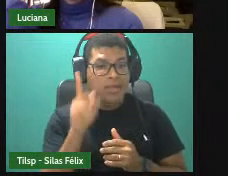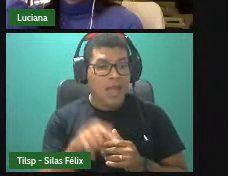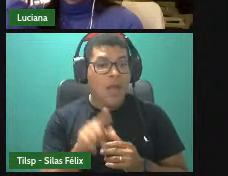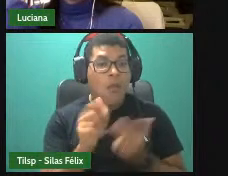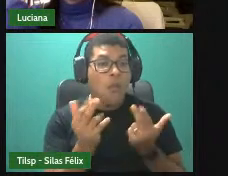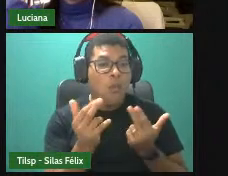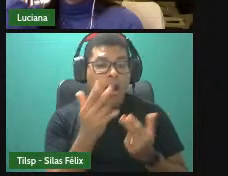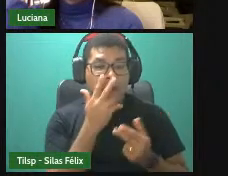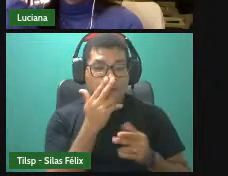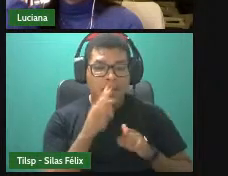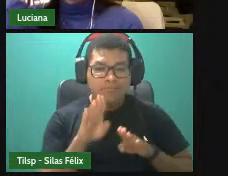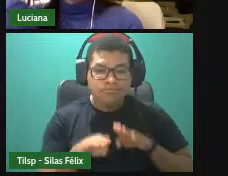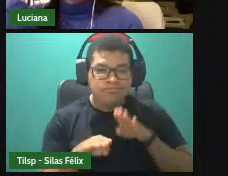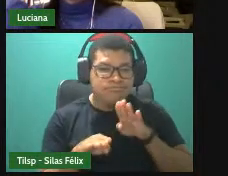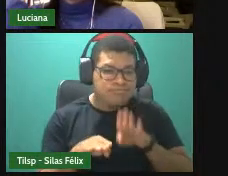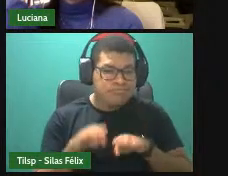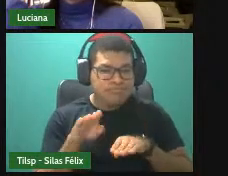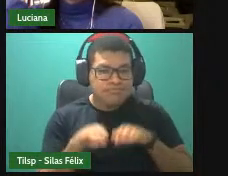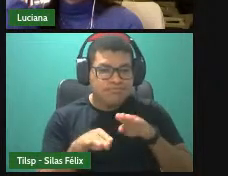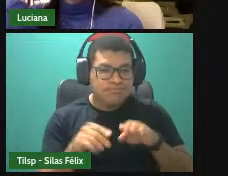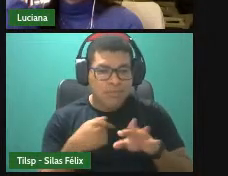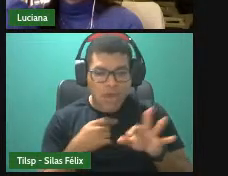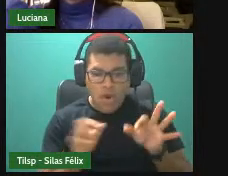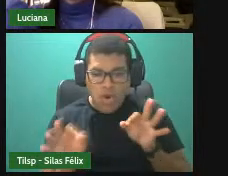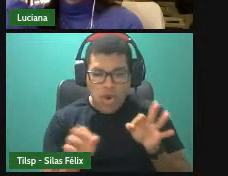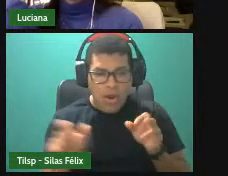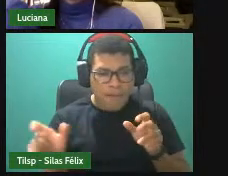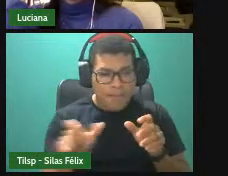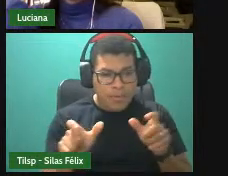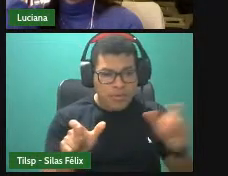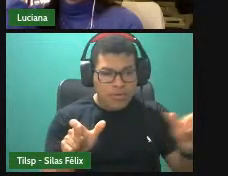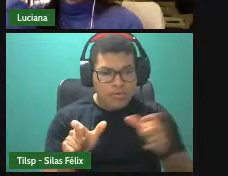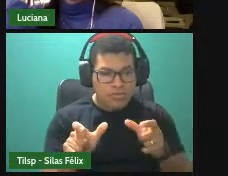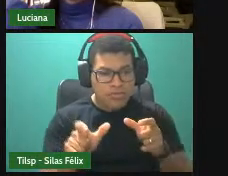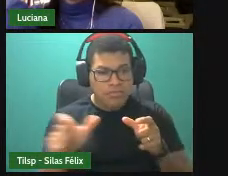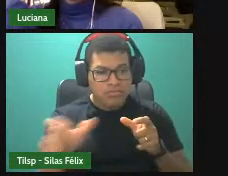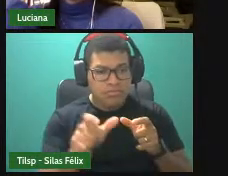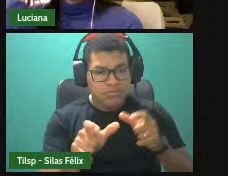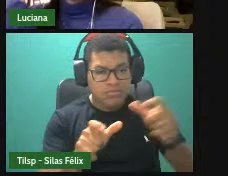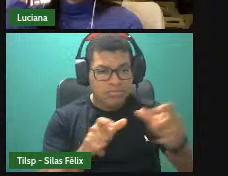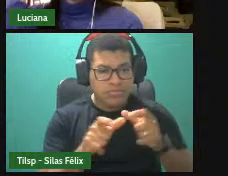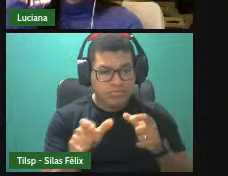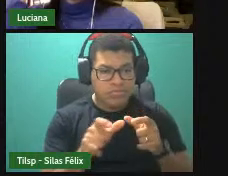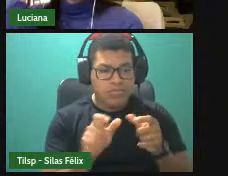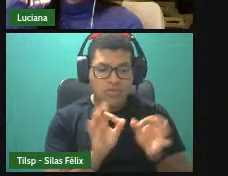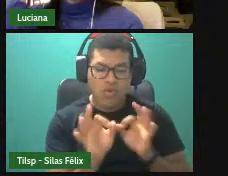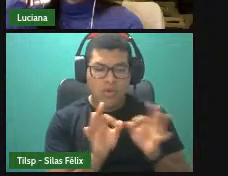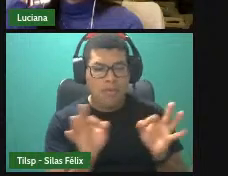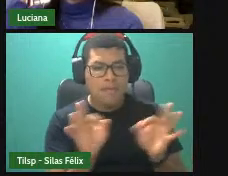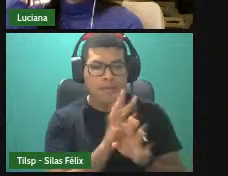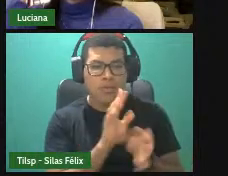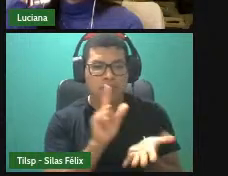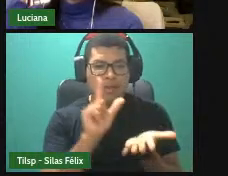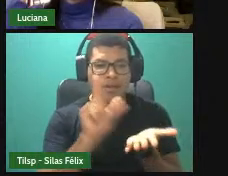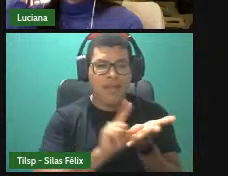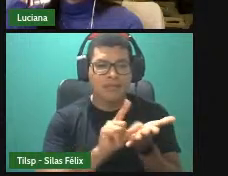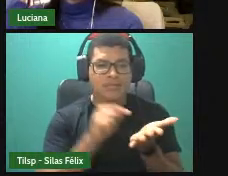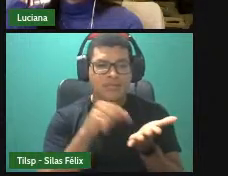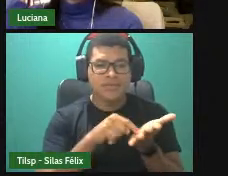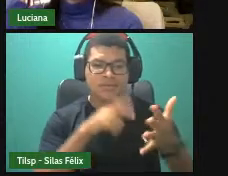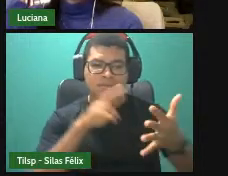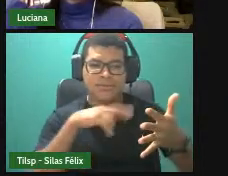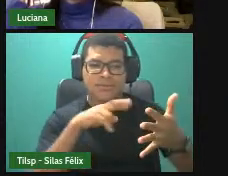passos para chegar e montar um quebra-cabeça e entregar um laudo pericial. Então, algumas perguntas, por exemplo,